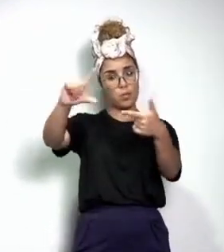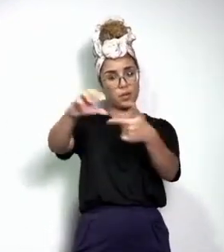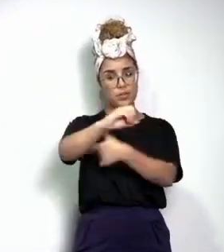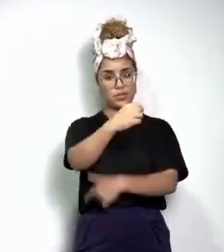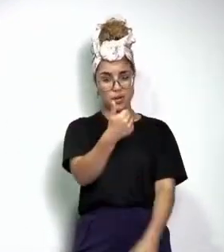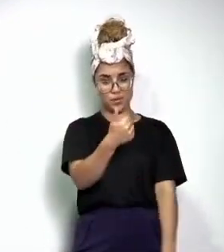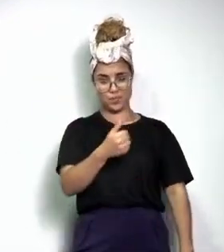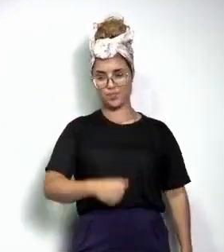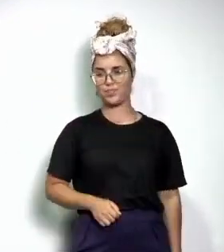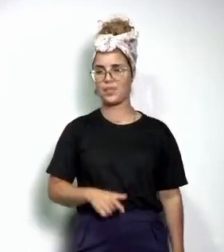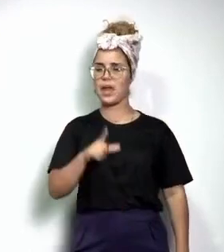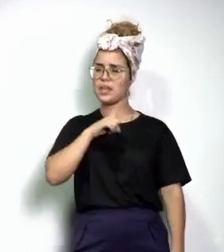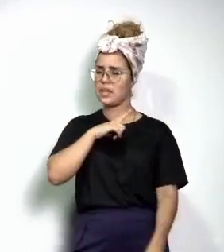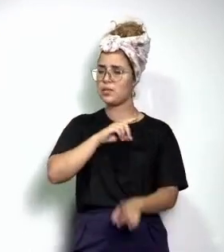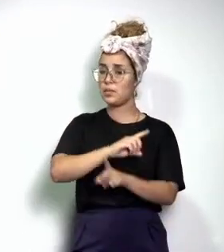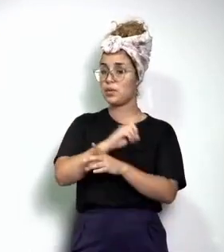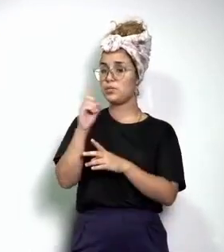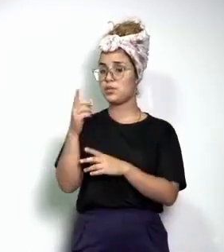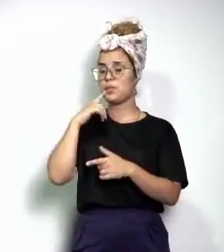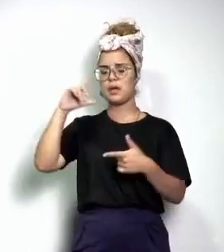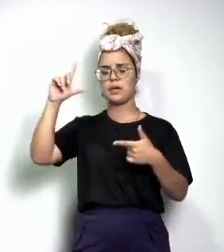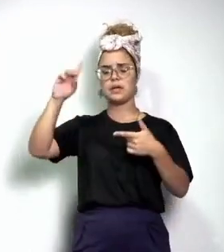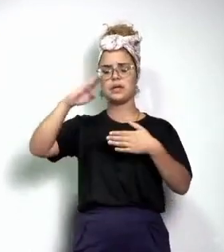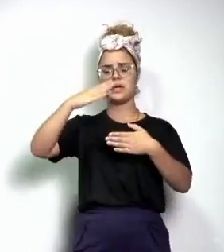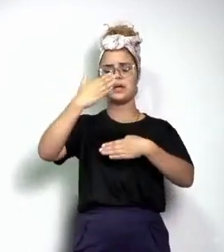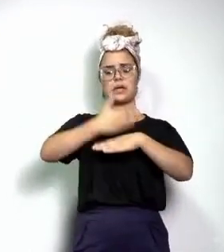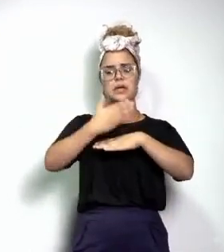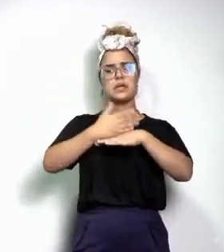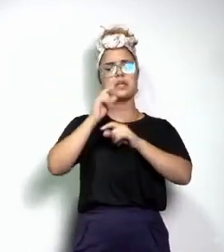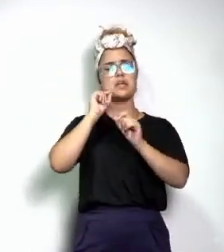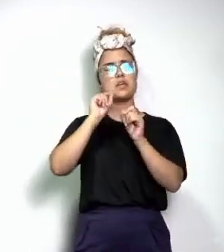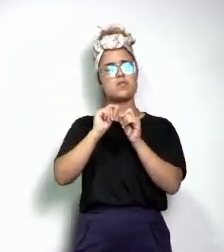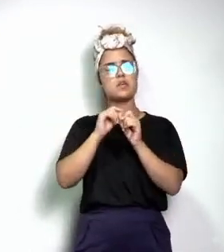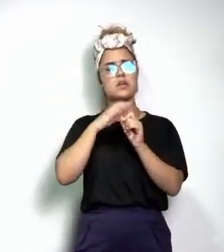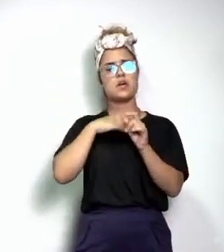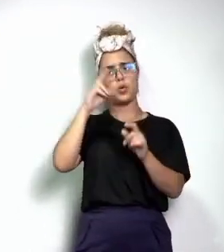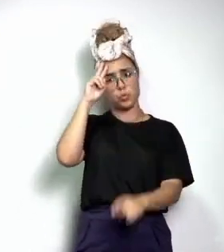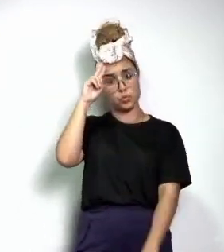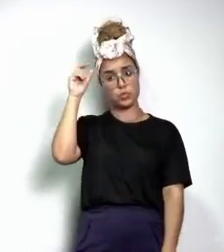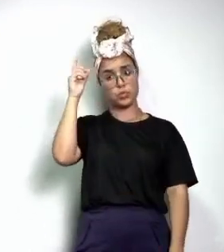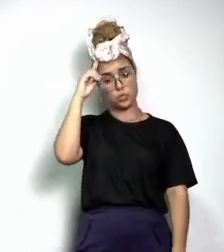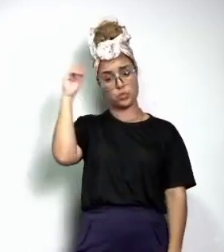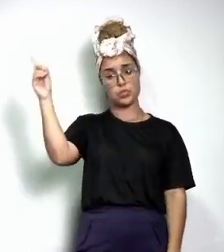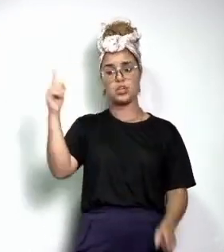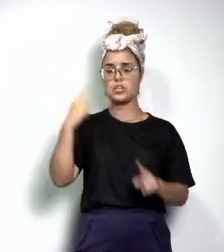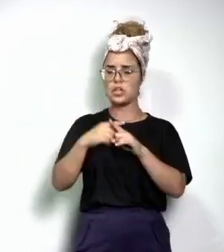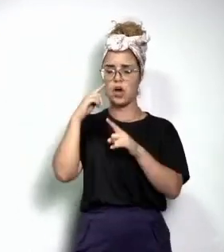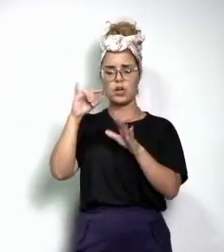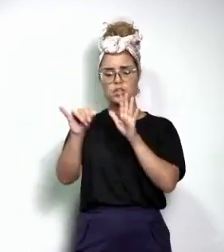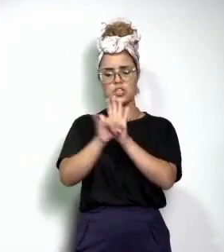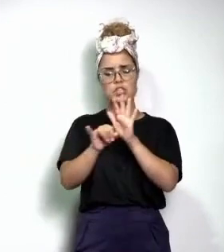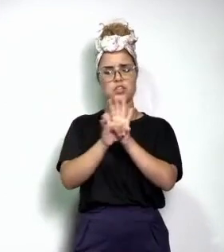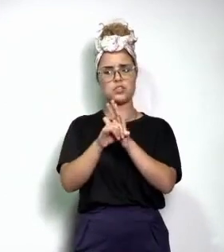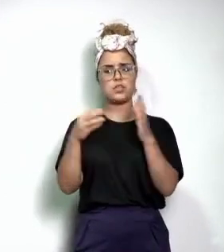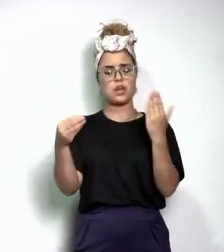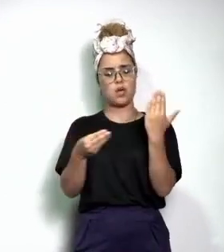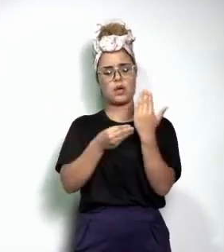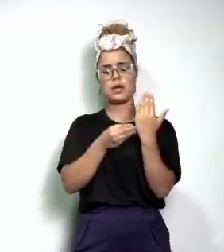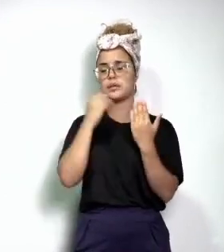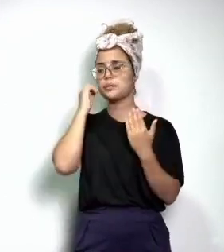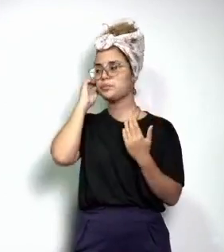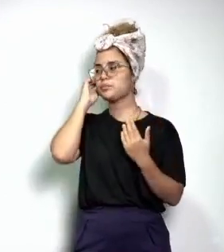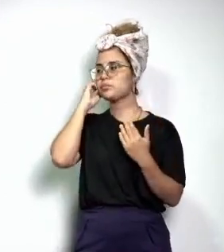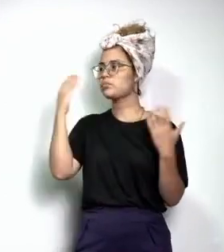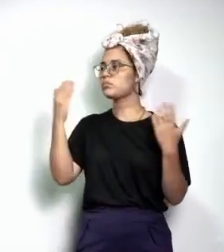gente identificar isso também para na hora de descarregar o material. Hoje é o dia 28, né?